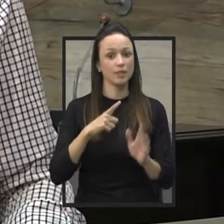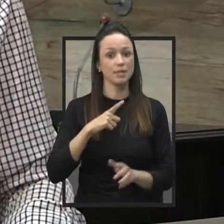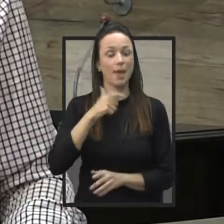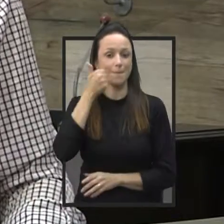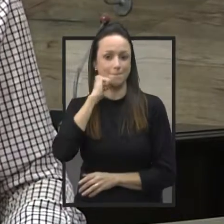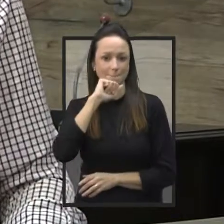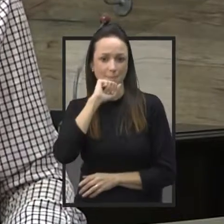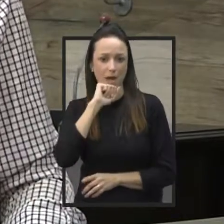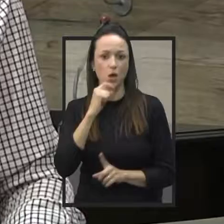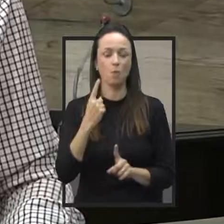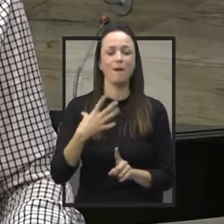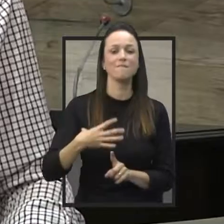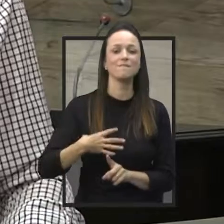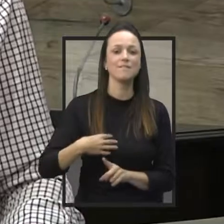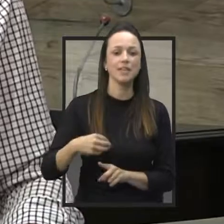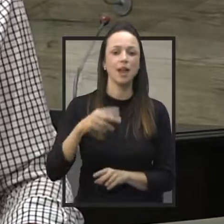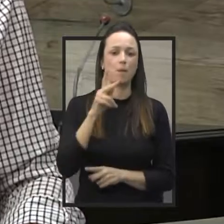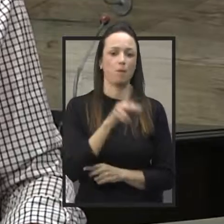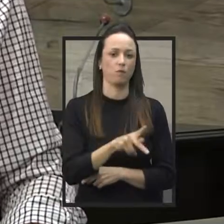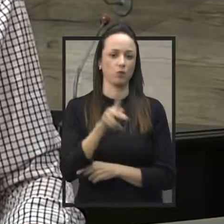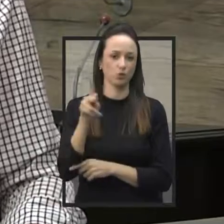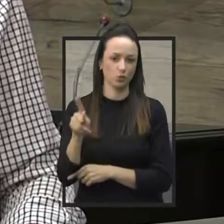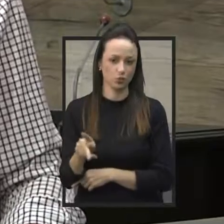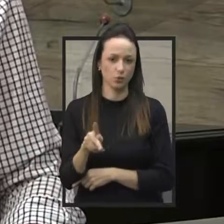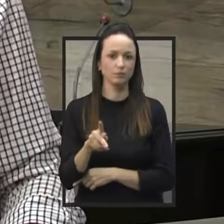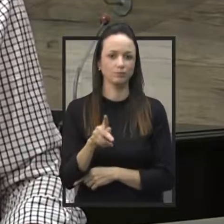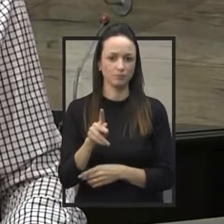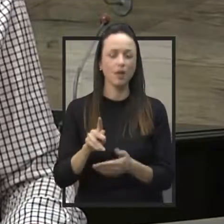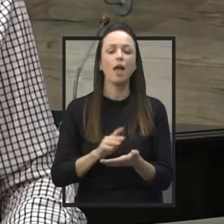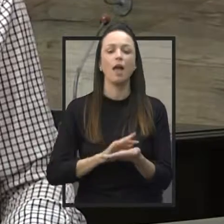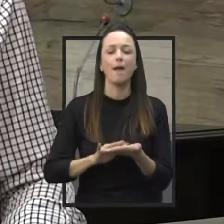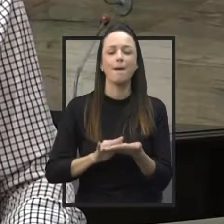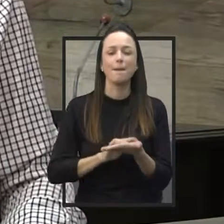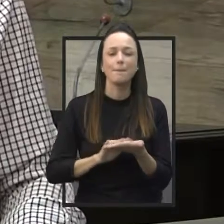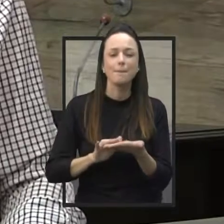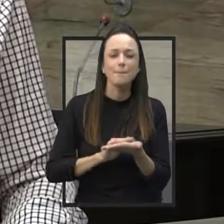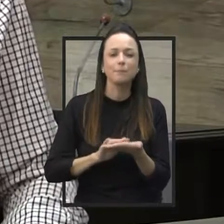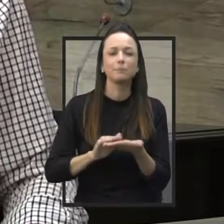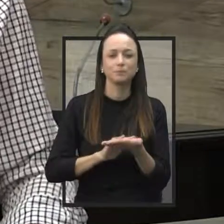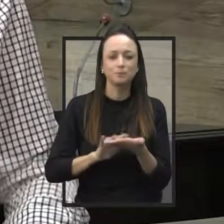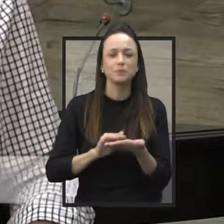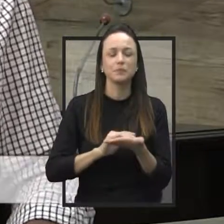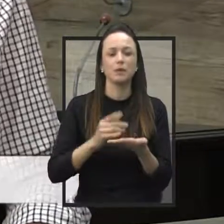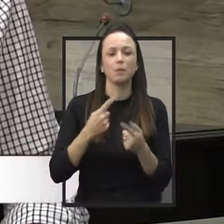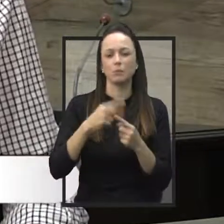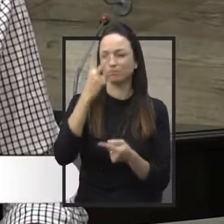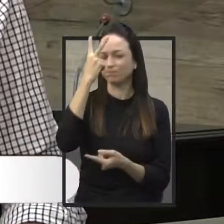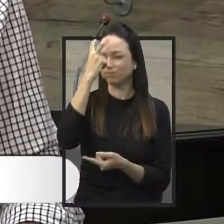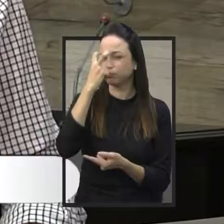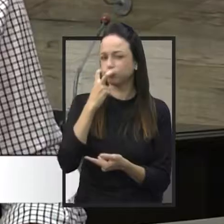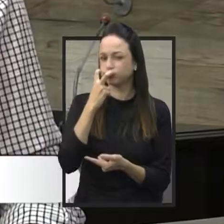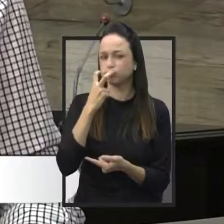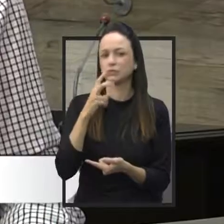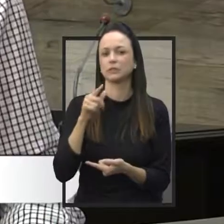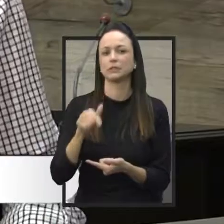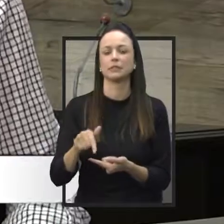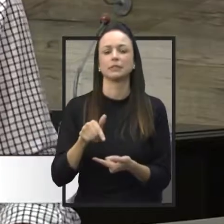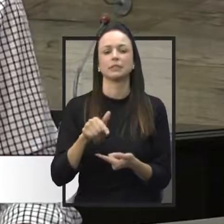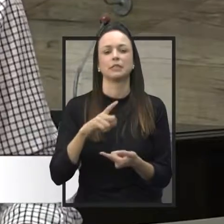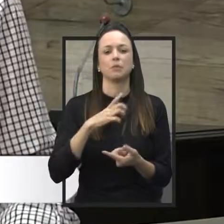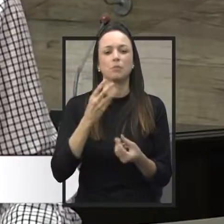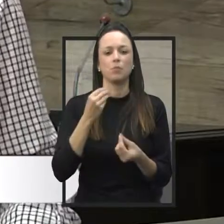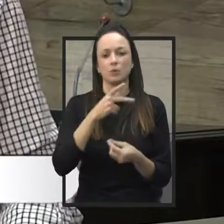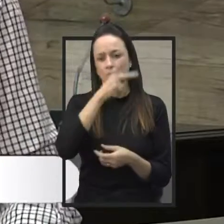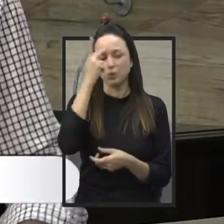uma filha lá, que são professoras de braille, né? Muitos dos cegos aqui da cidade, dos